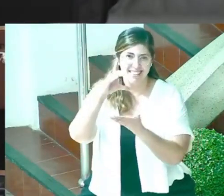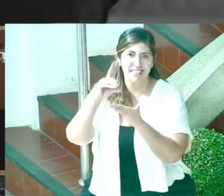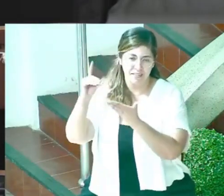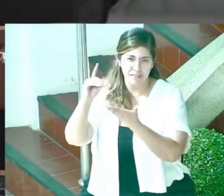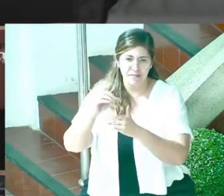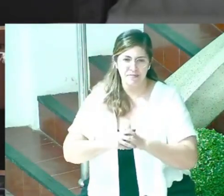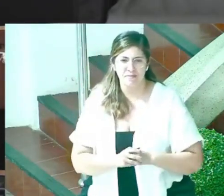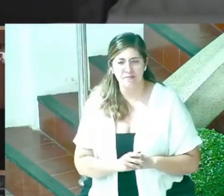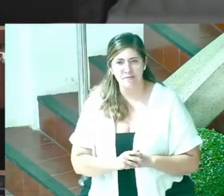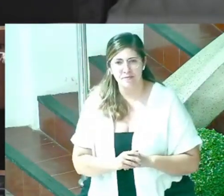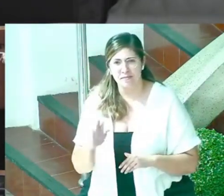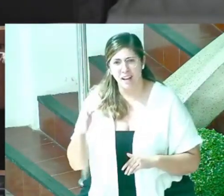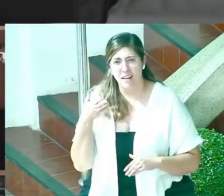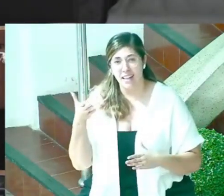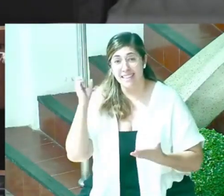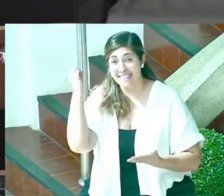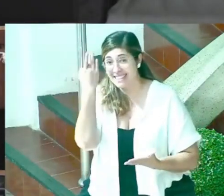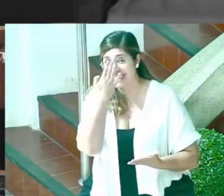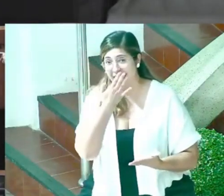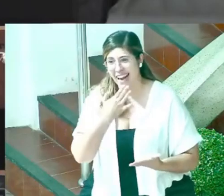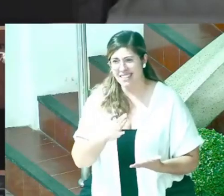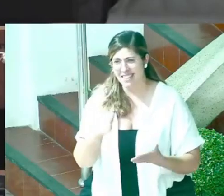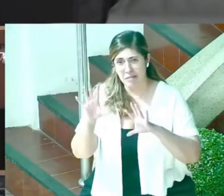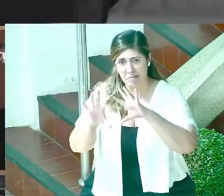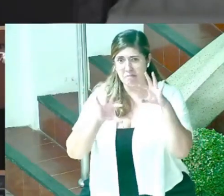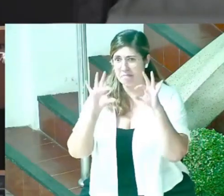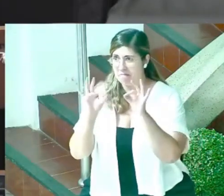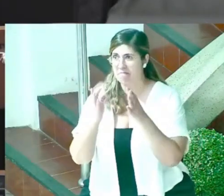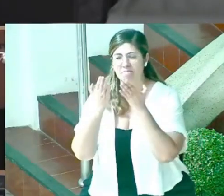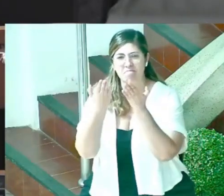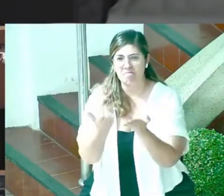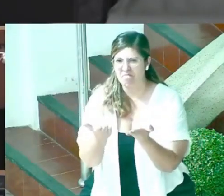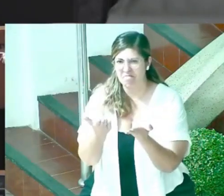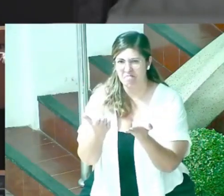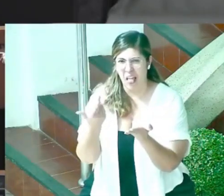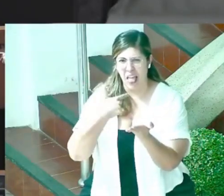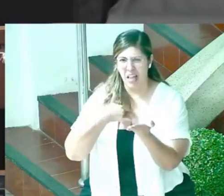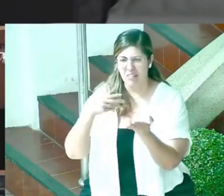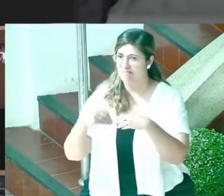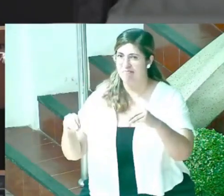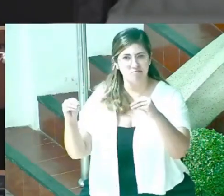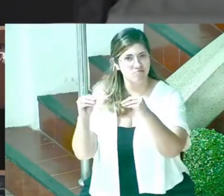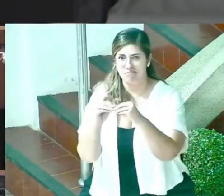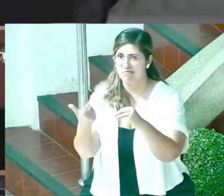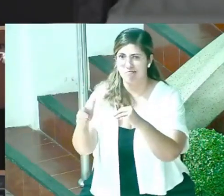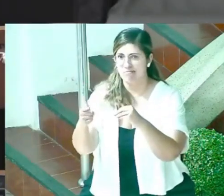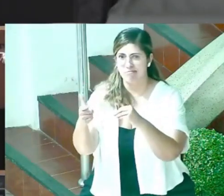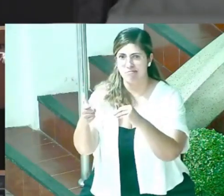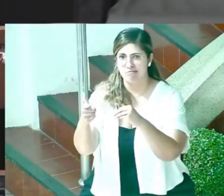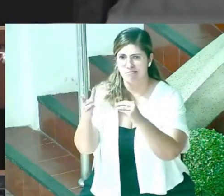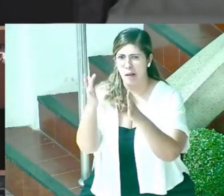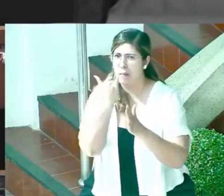tema e o conteúdo daquilo que o pastor vai falar nesta